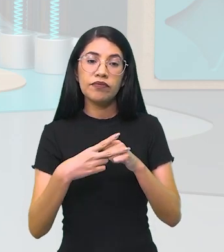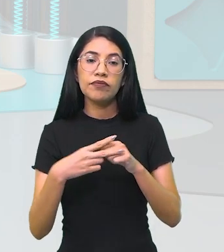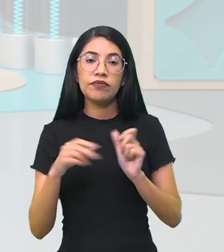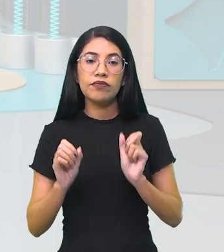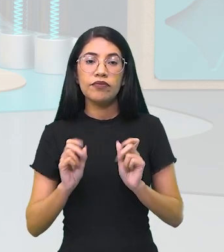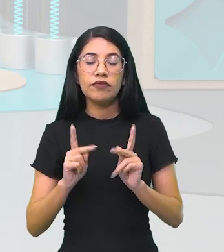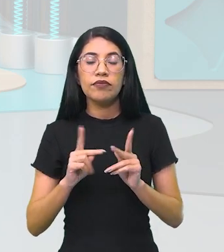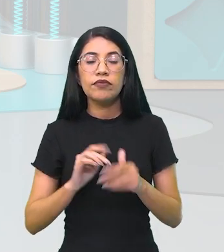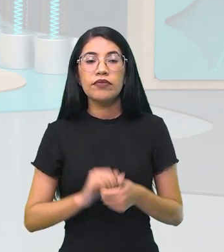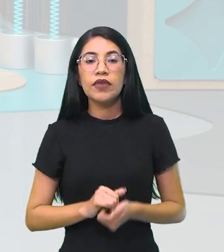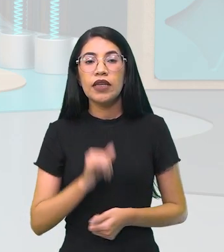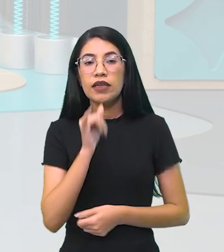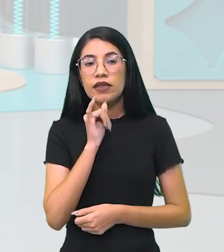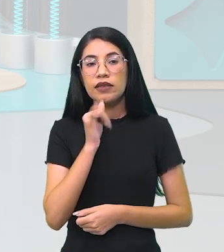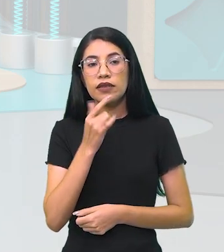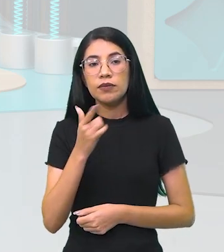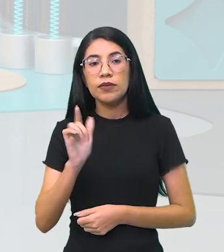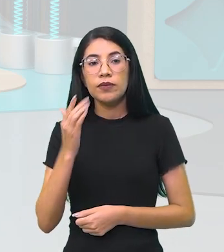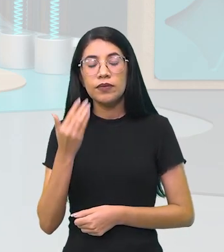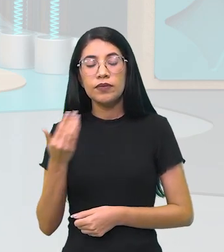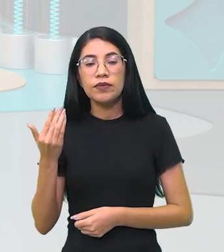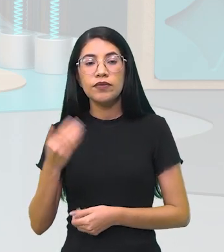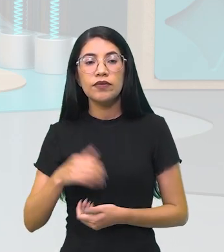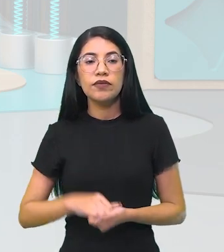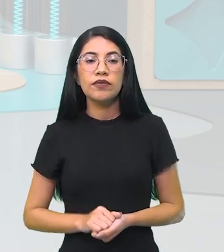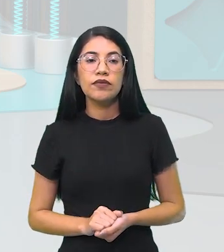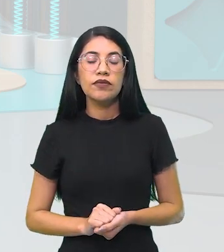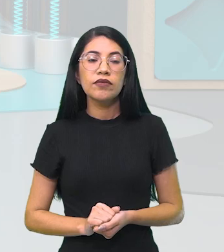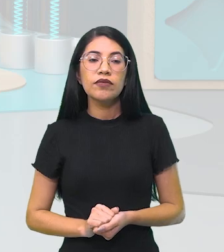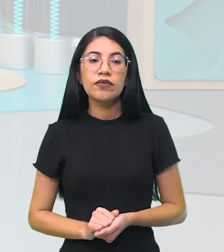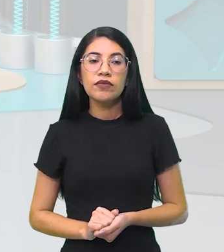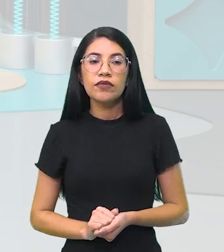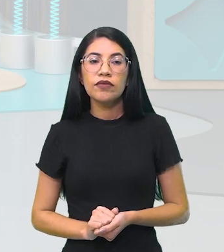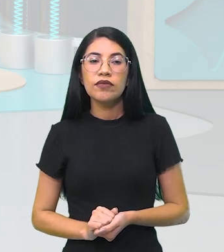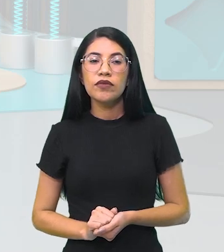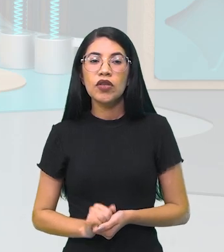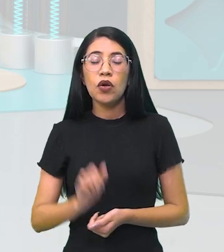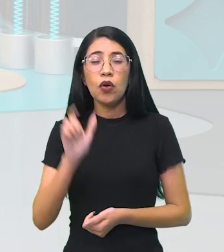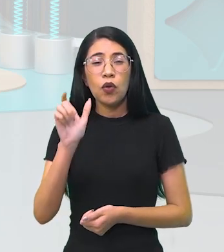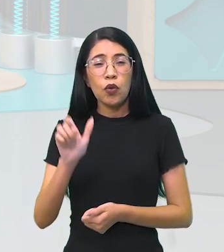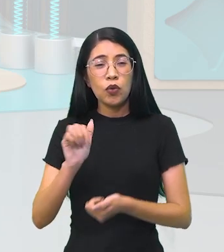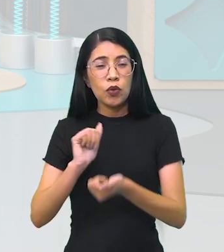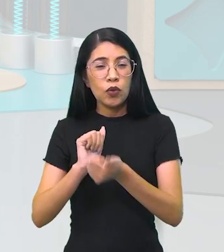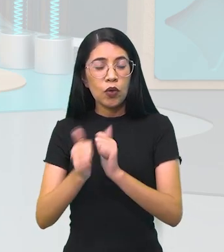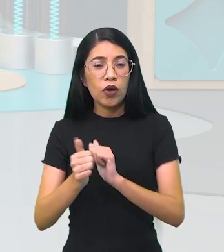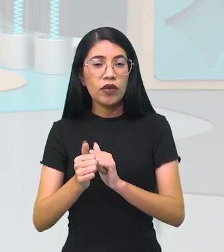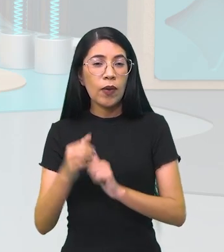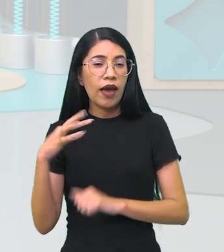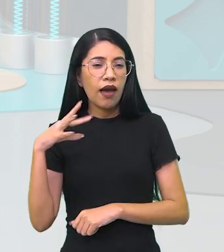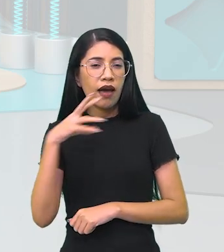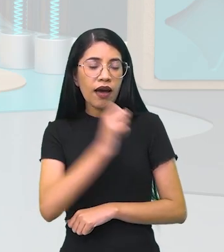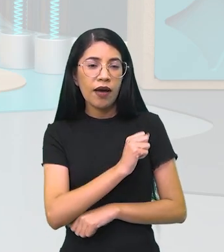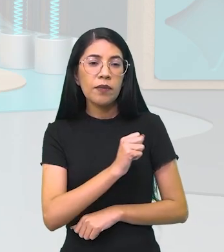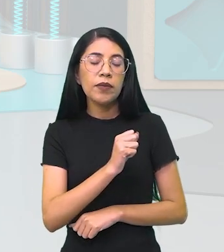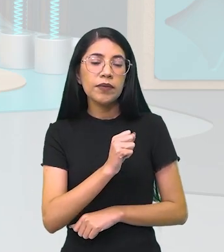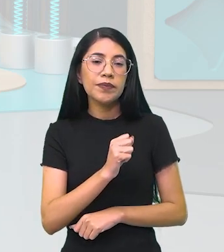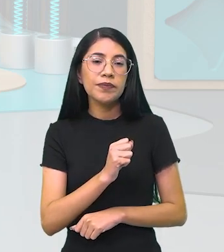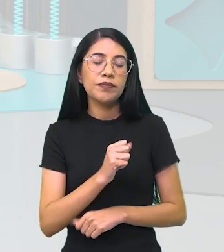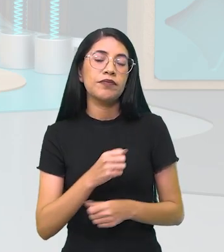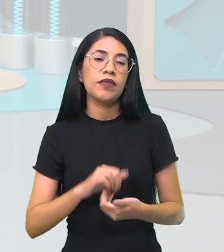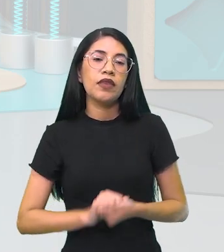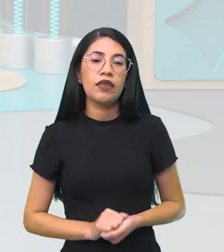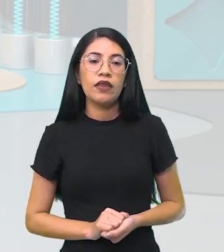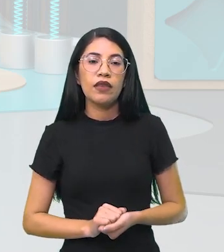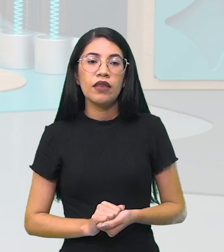certo? Vamos ver mais exemplos. O centroavante é muito veloz, né?